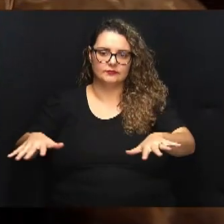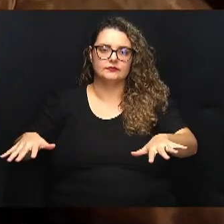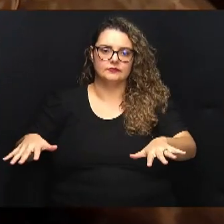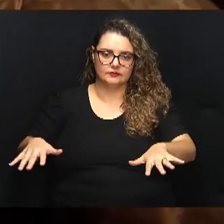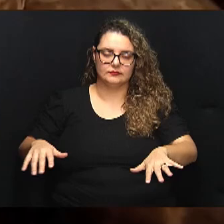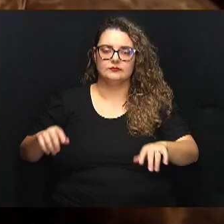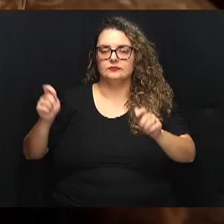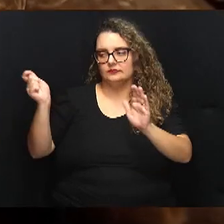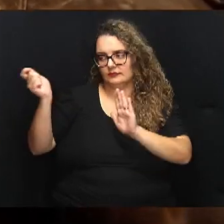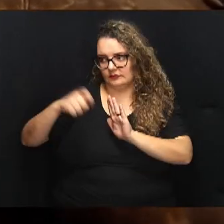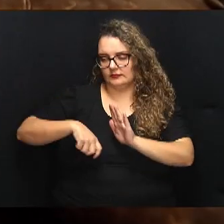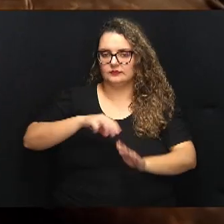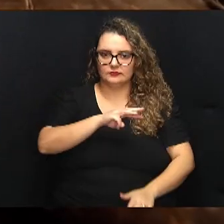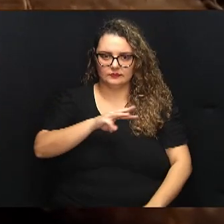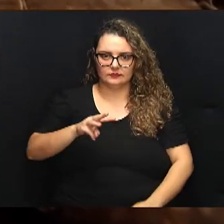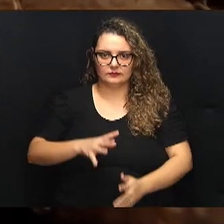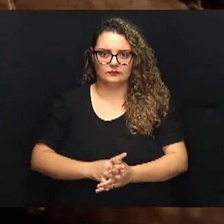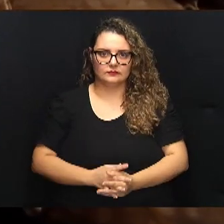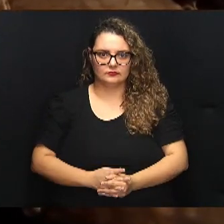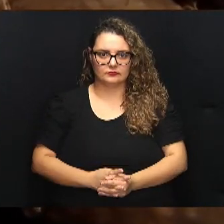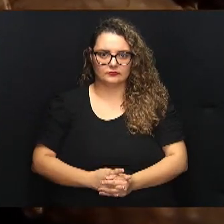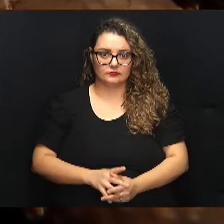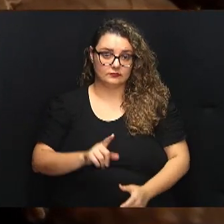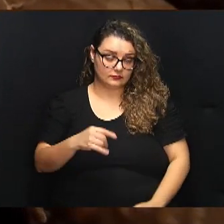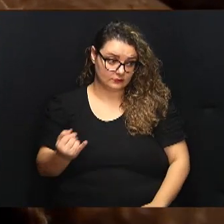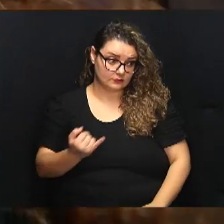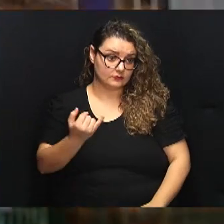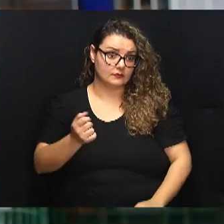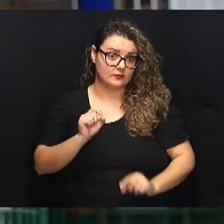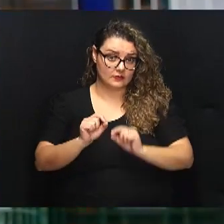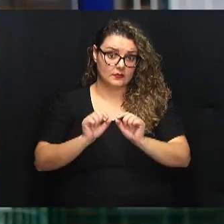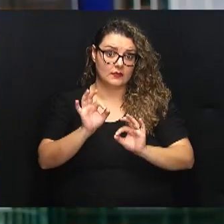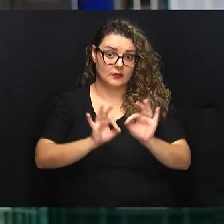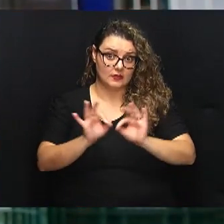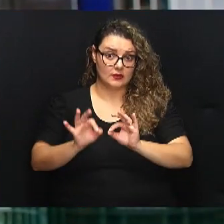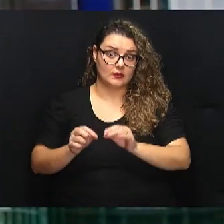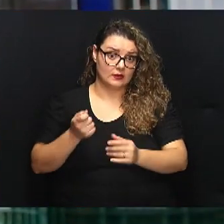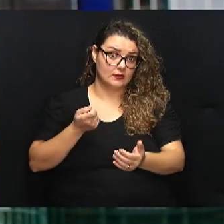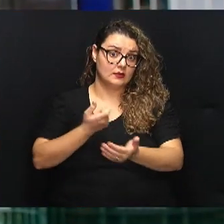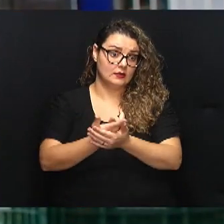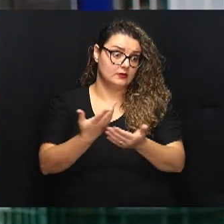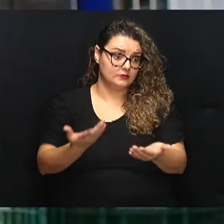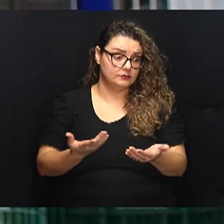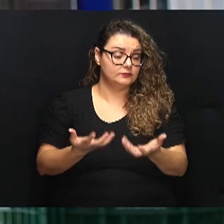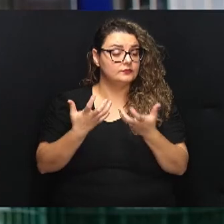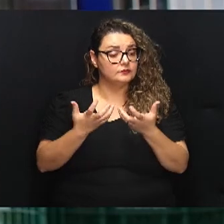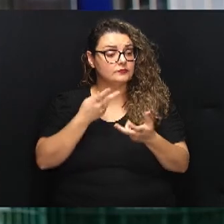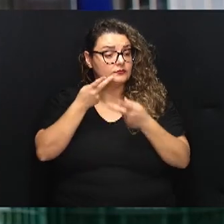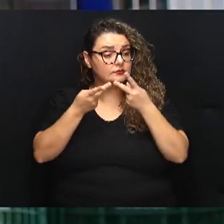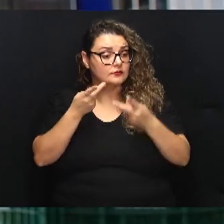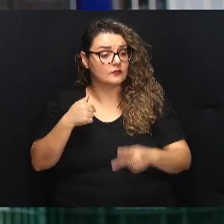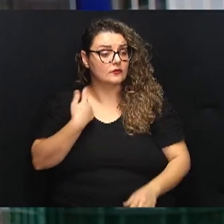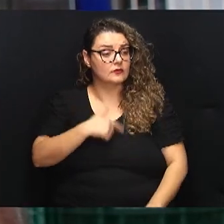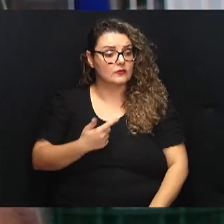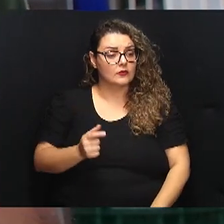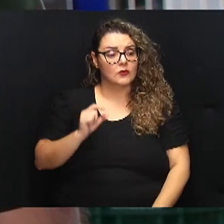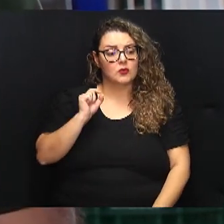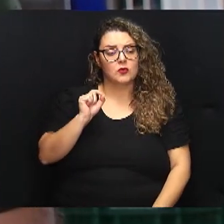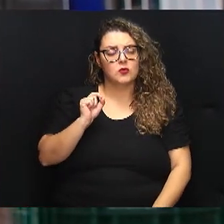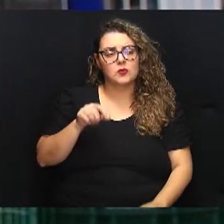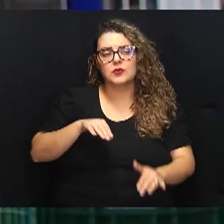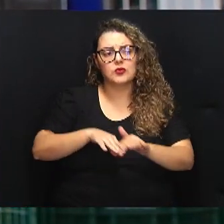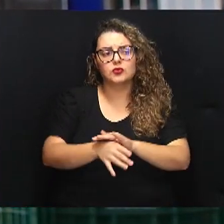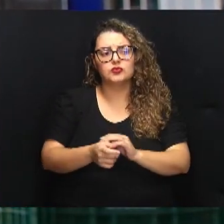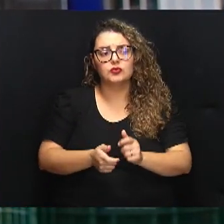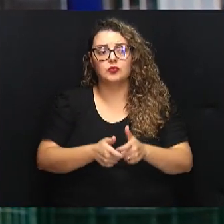valida isso para o site. É super importante para quem vai planejar as compras aí. Eu queria que você falasse para a gente, o que costuma